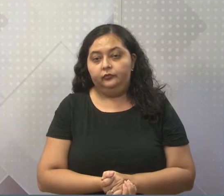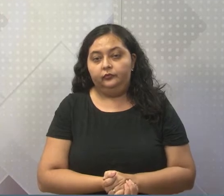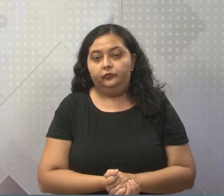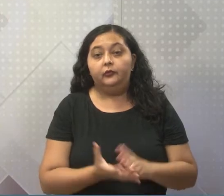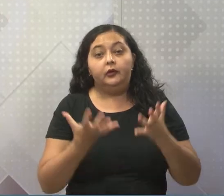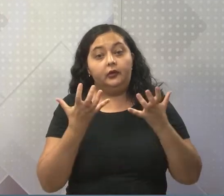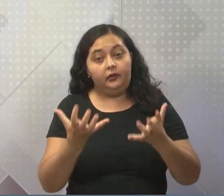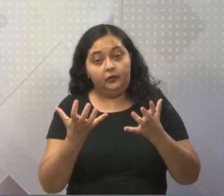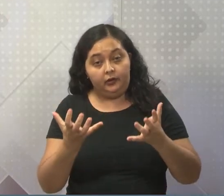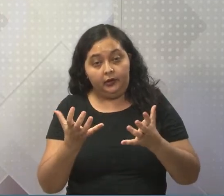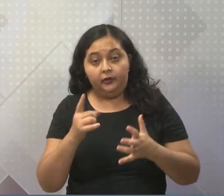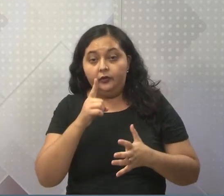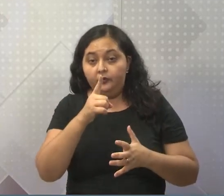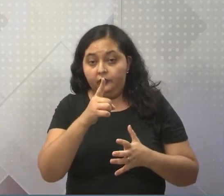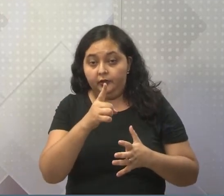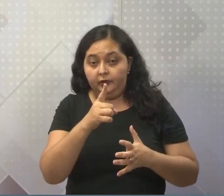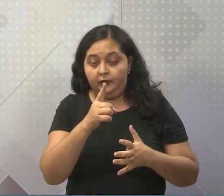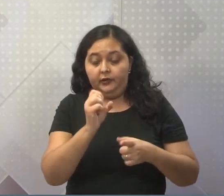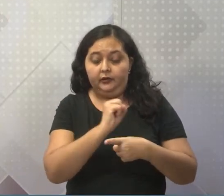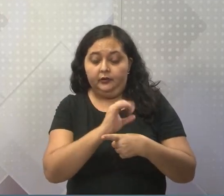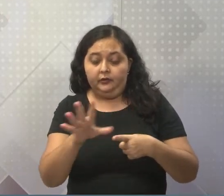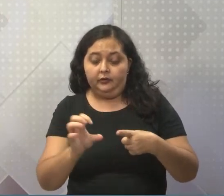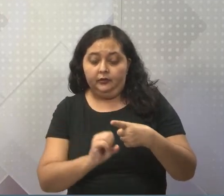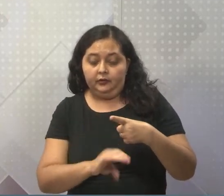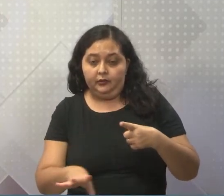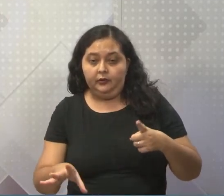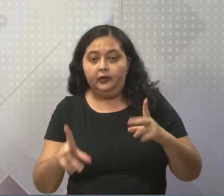E eu quero que você me dê uma fração